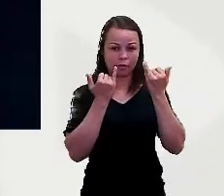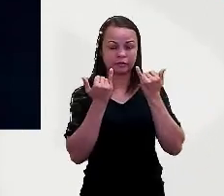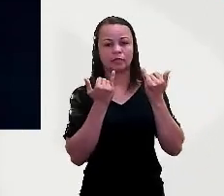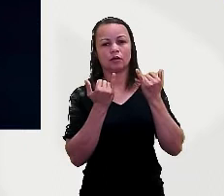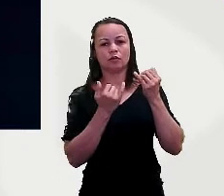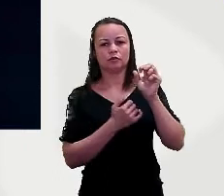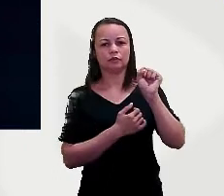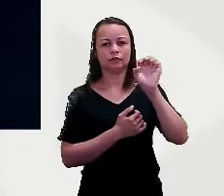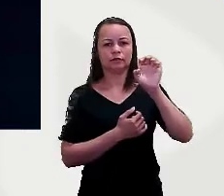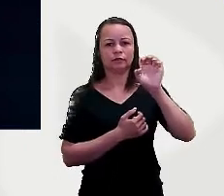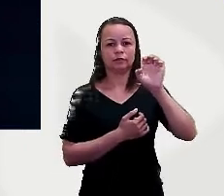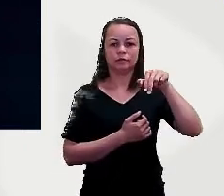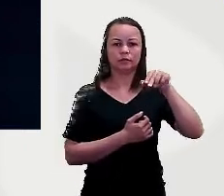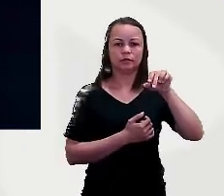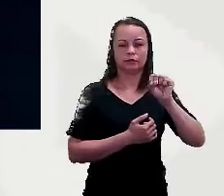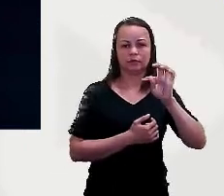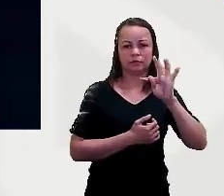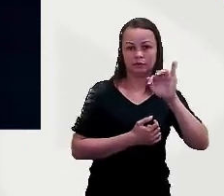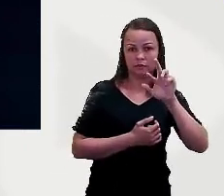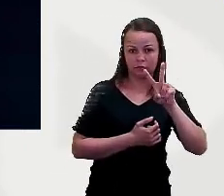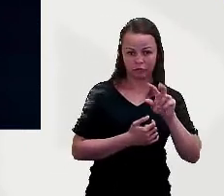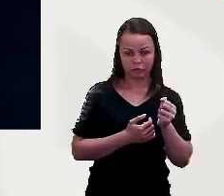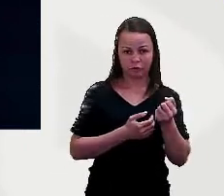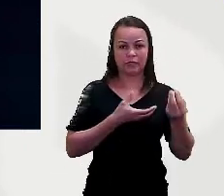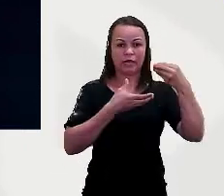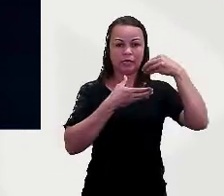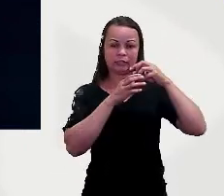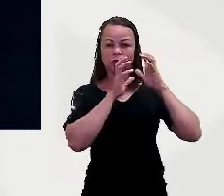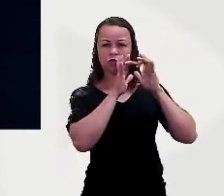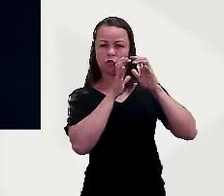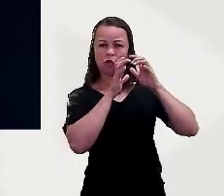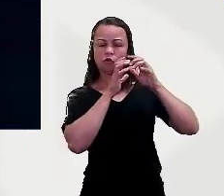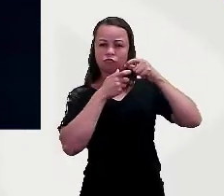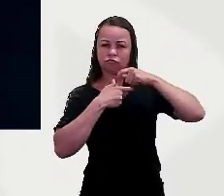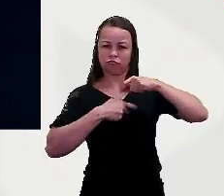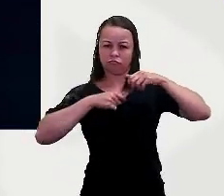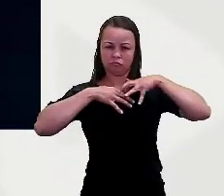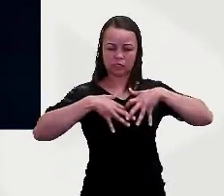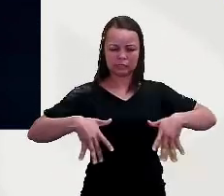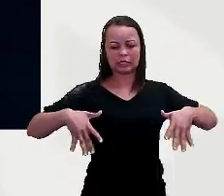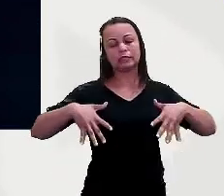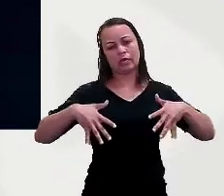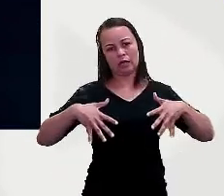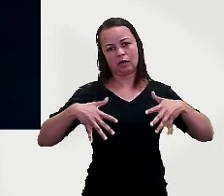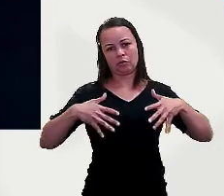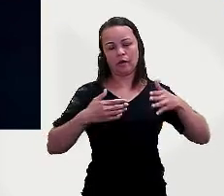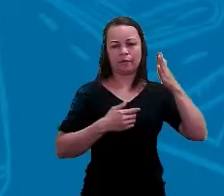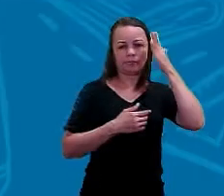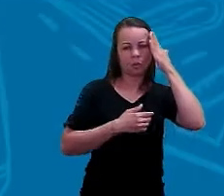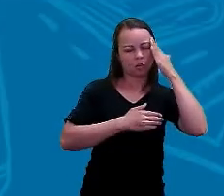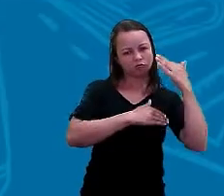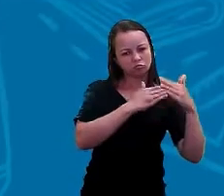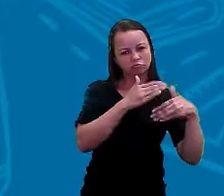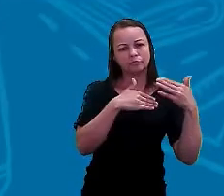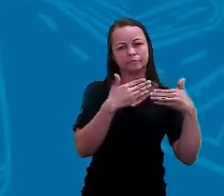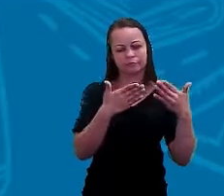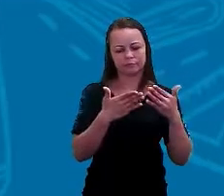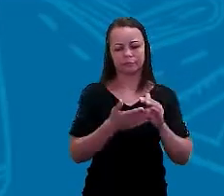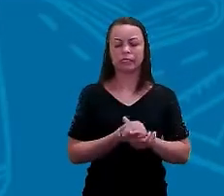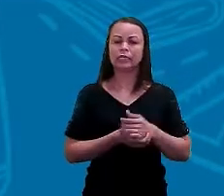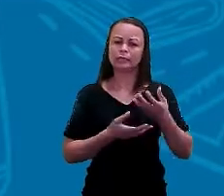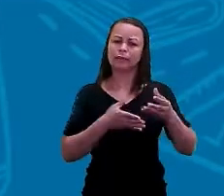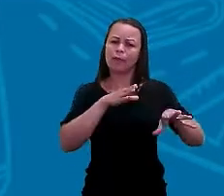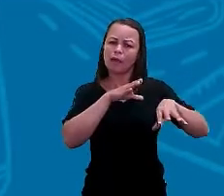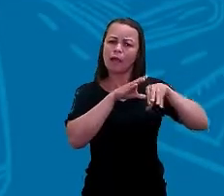sensitiva trazida ao sistema nervoso central é processada ou interpretada. E a gente pode dizer também, gente,